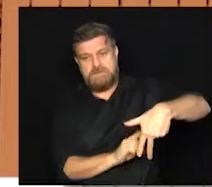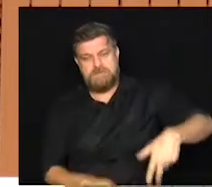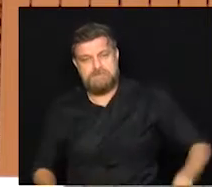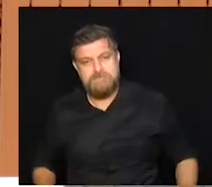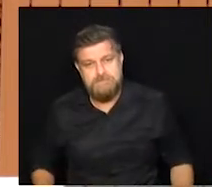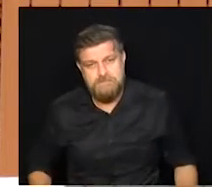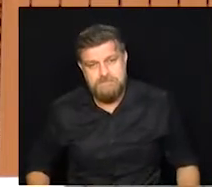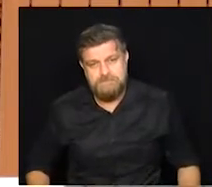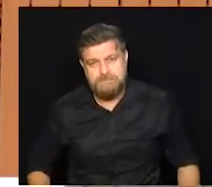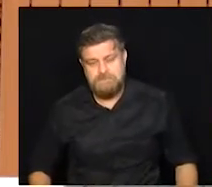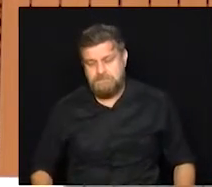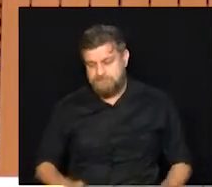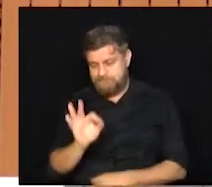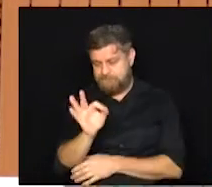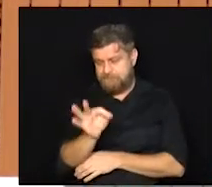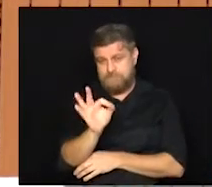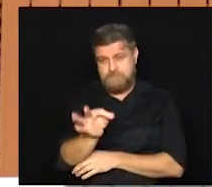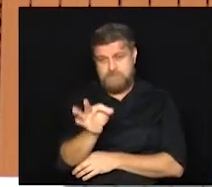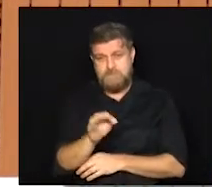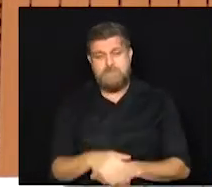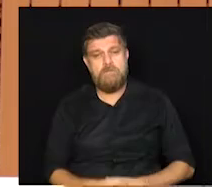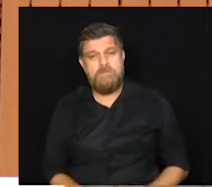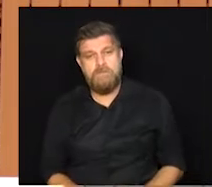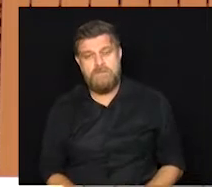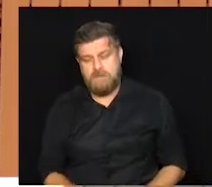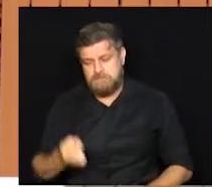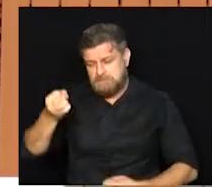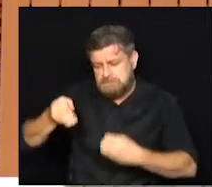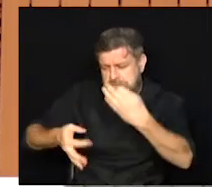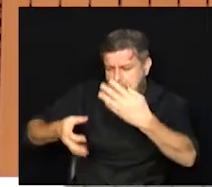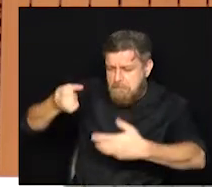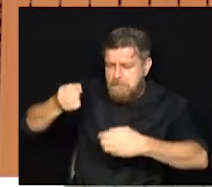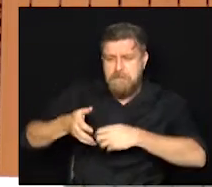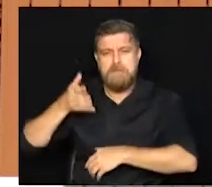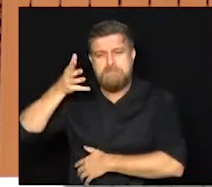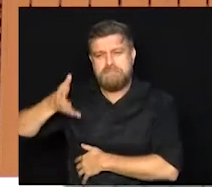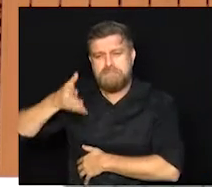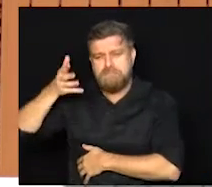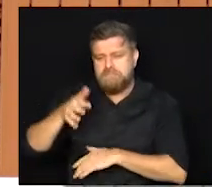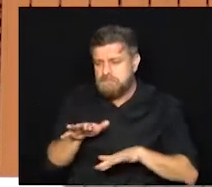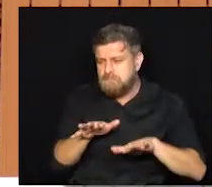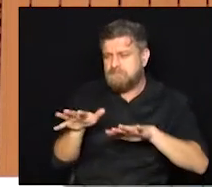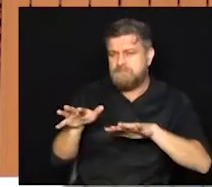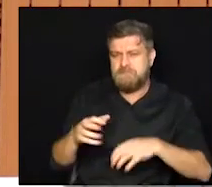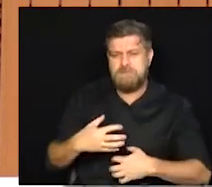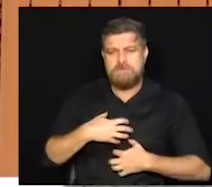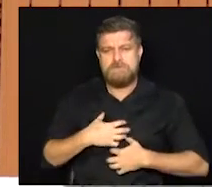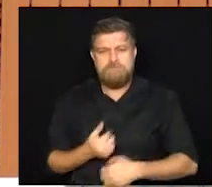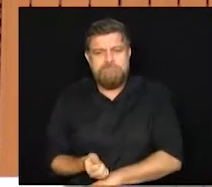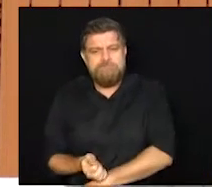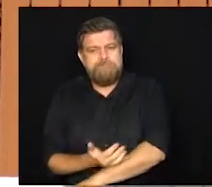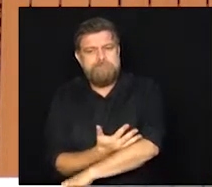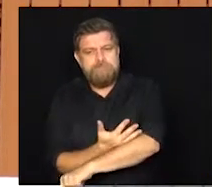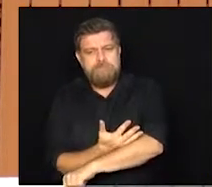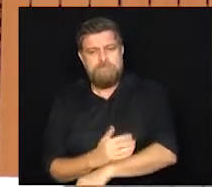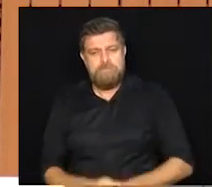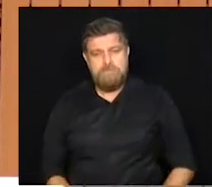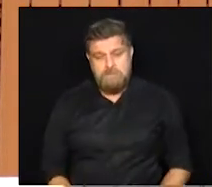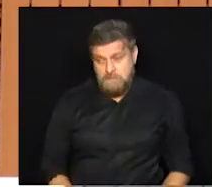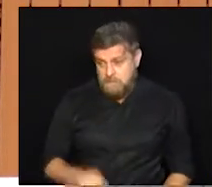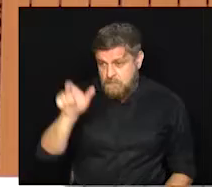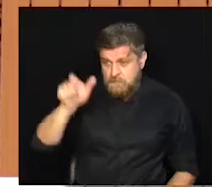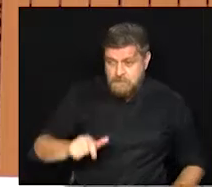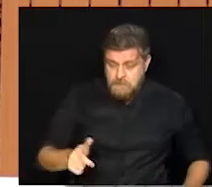Muito bem, Priscila. O que você falou aí realmente é até comovente, né? Você